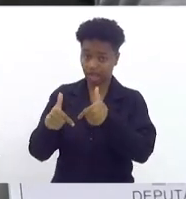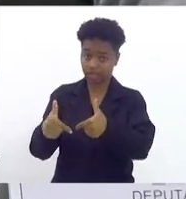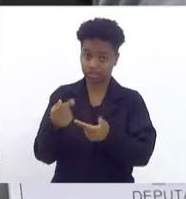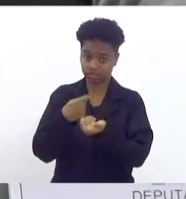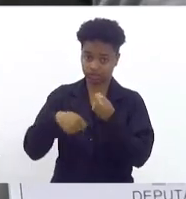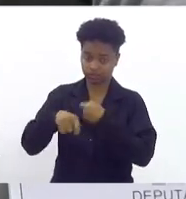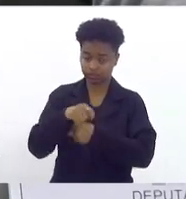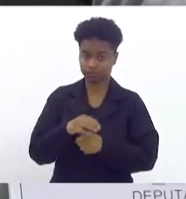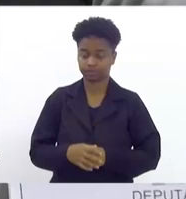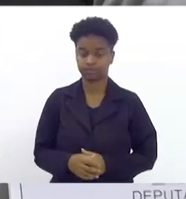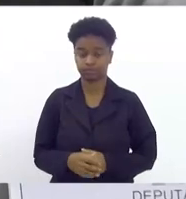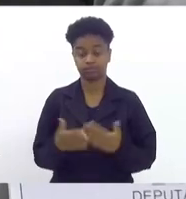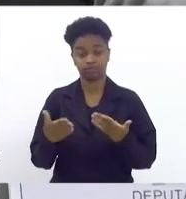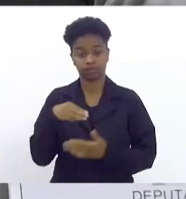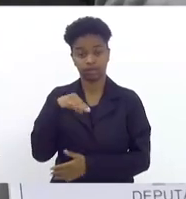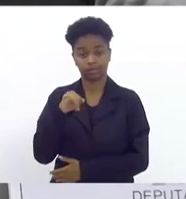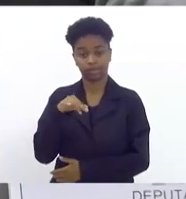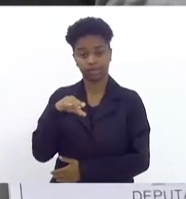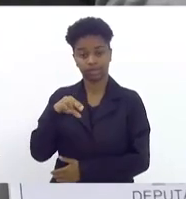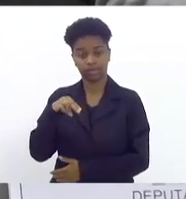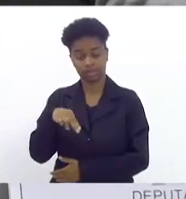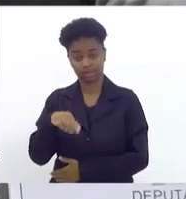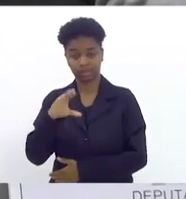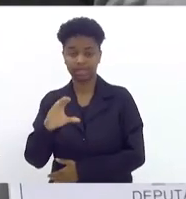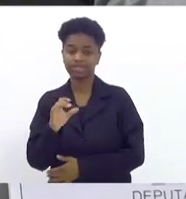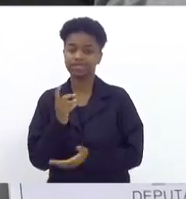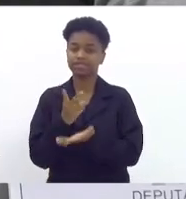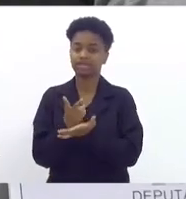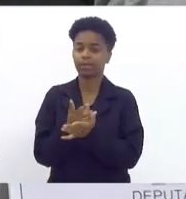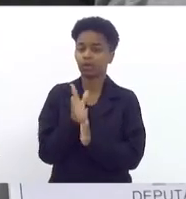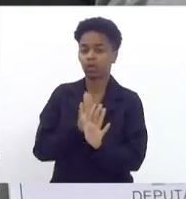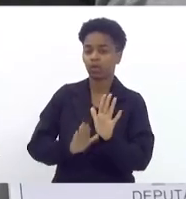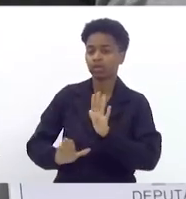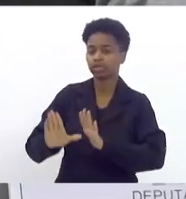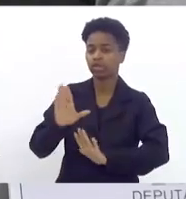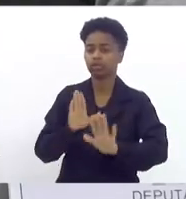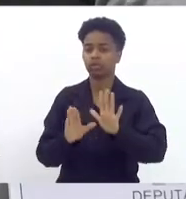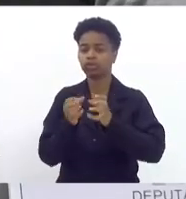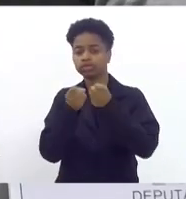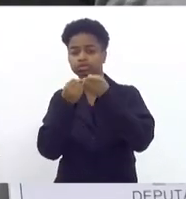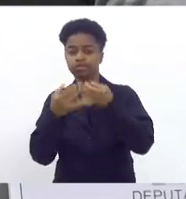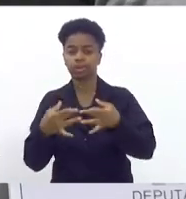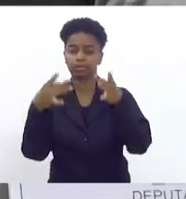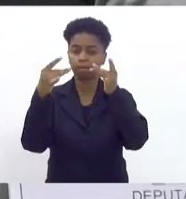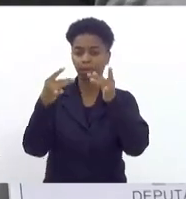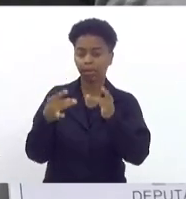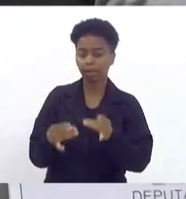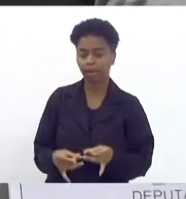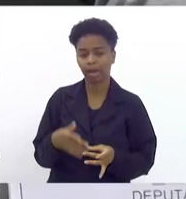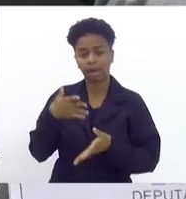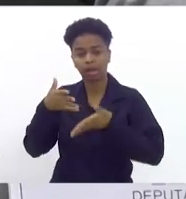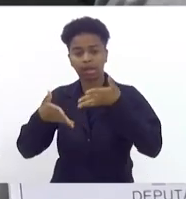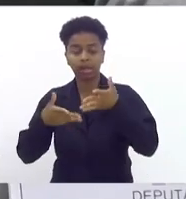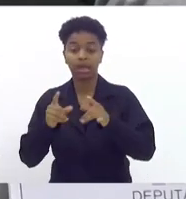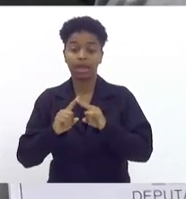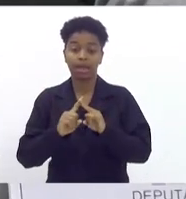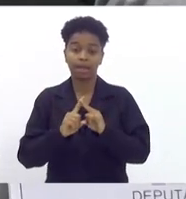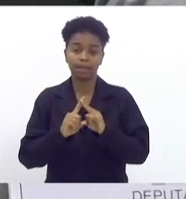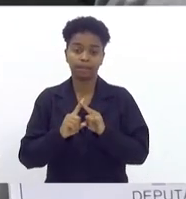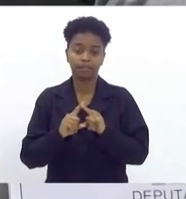econômica. O deputado Mink é sempre muito cuidadoso e preciso nas suas explicações e até